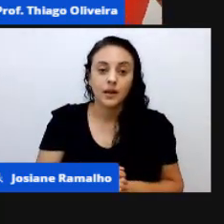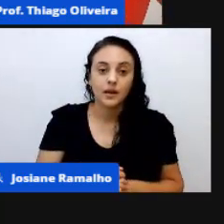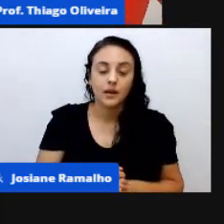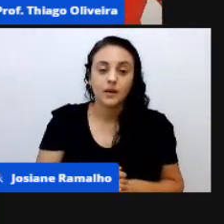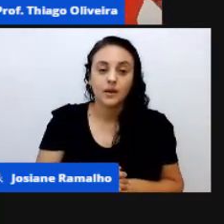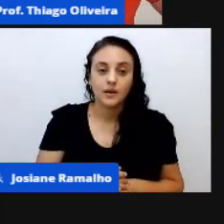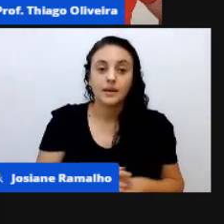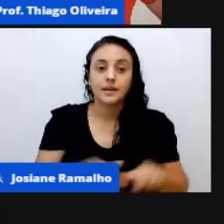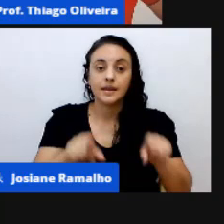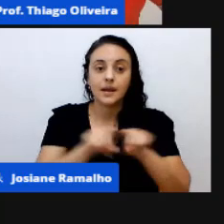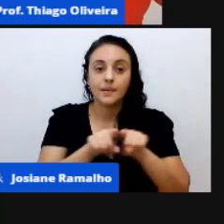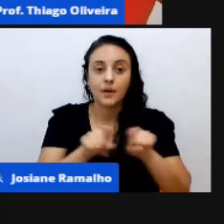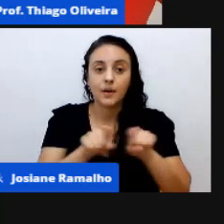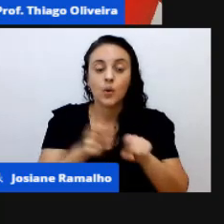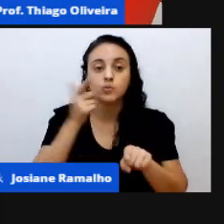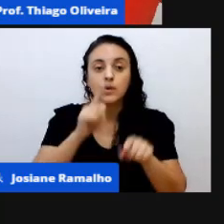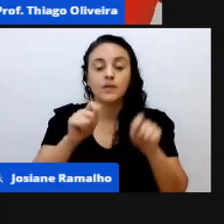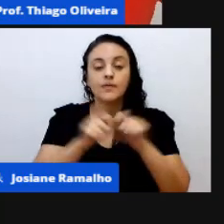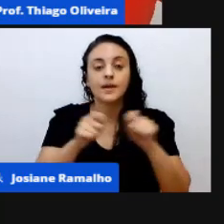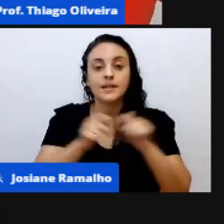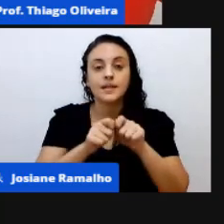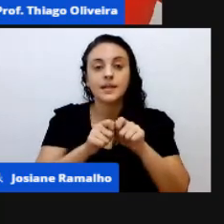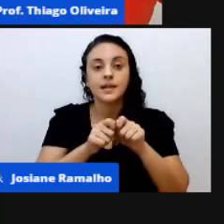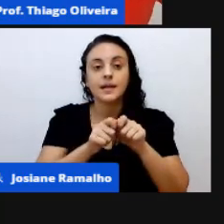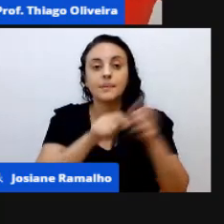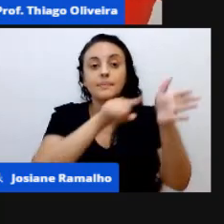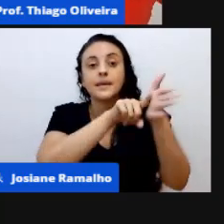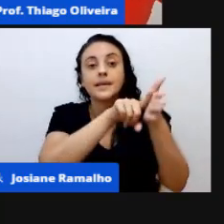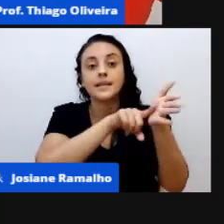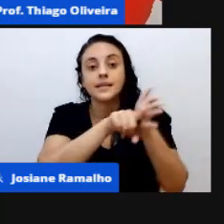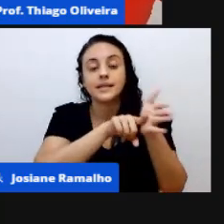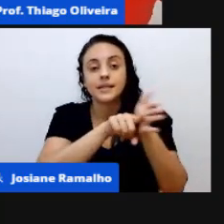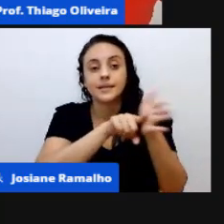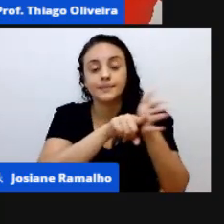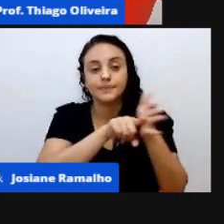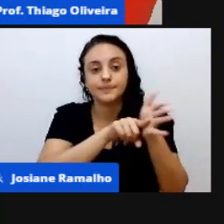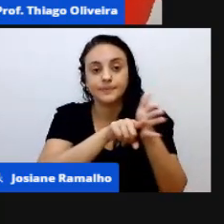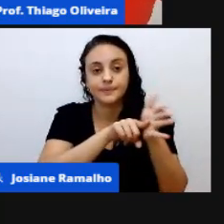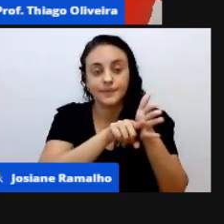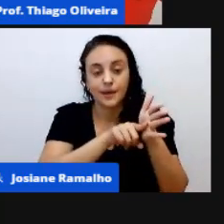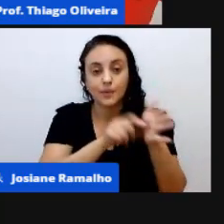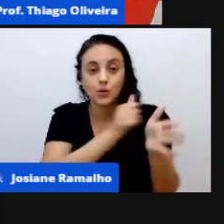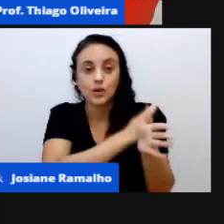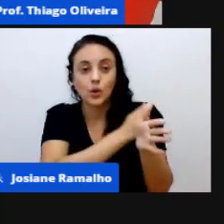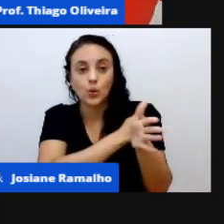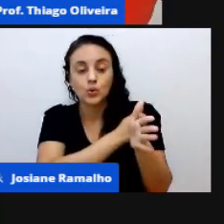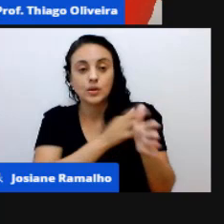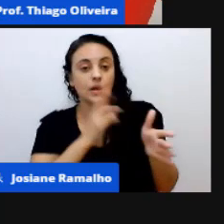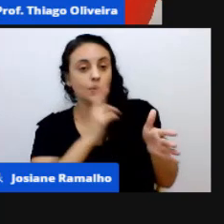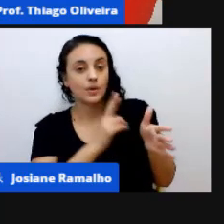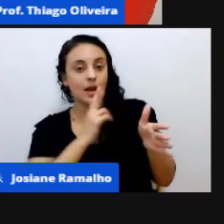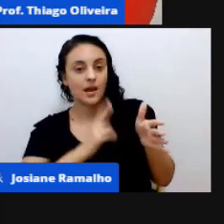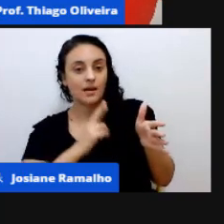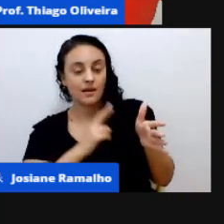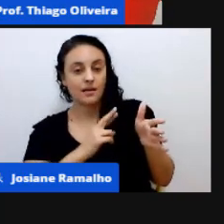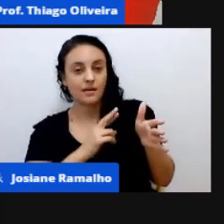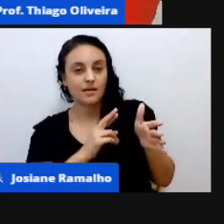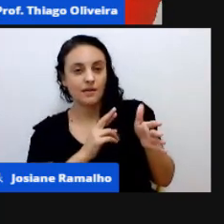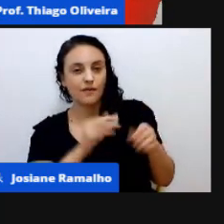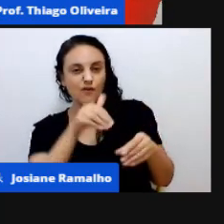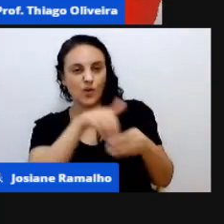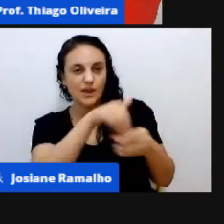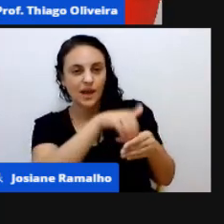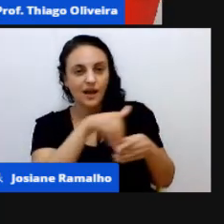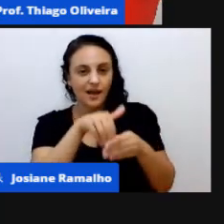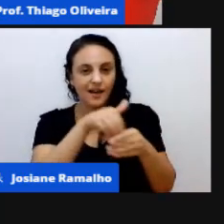questão das enquetes, né? Você coloca lá, faz uma enquete pequenininha, os alunos votam, né? E você